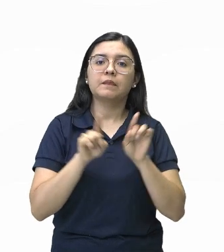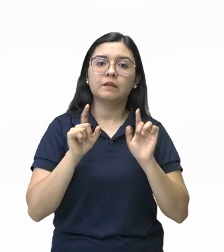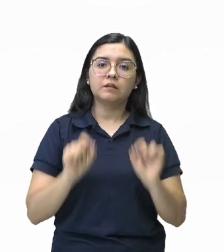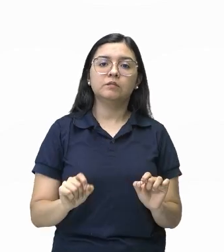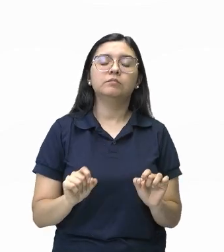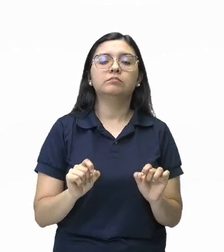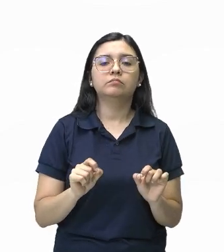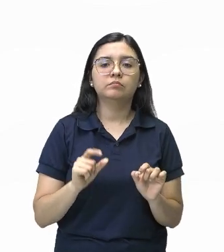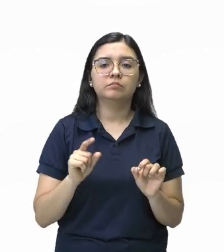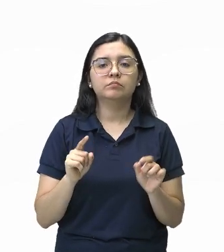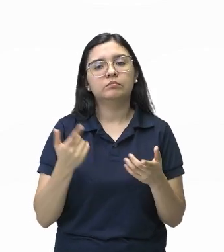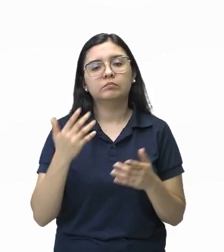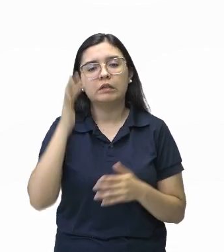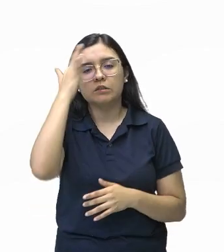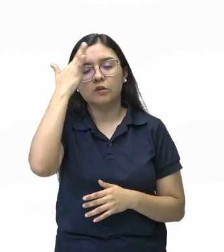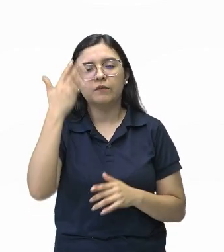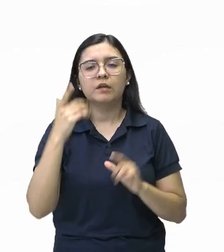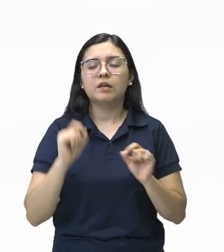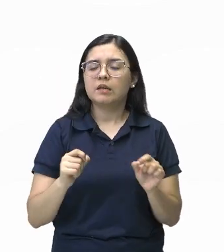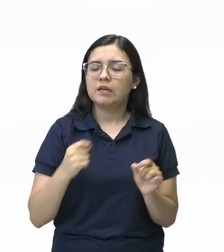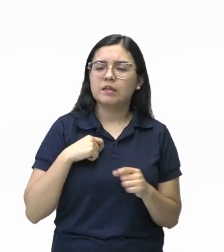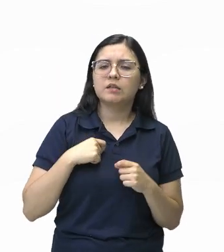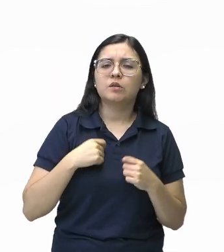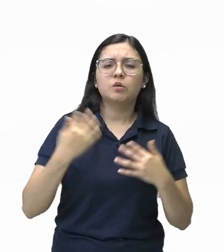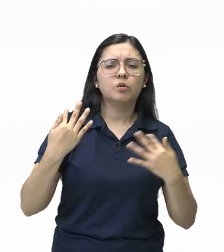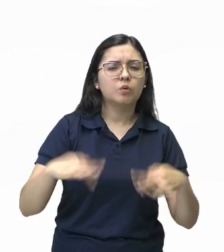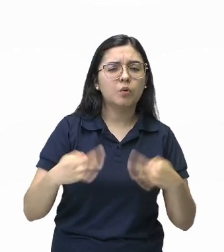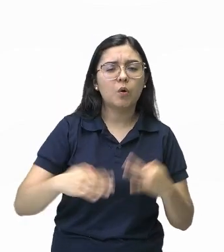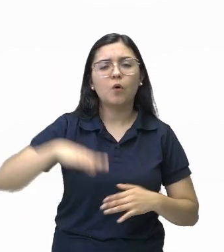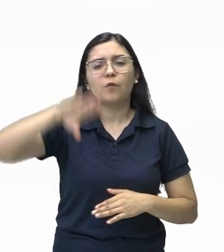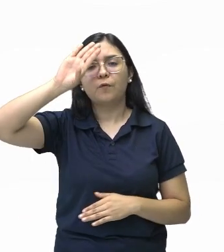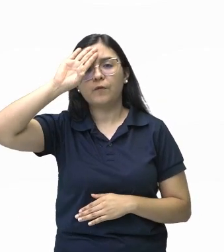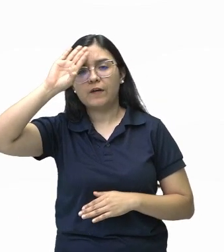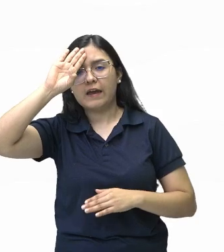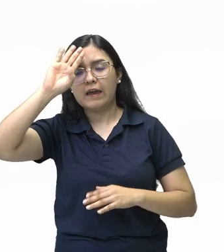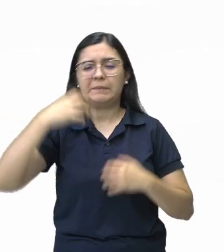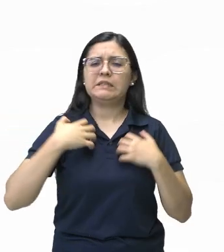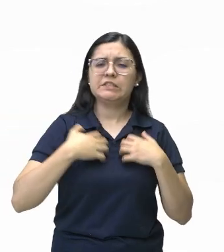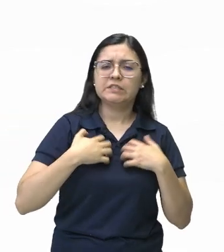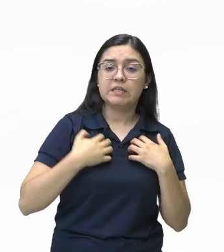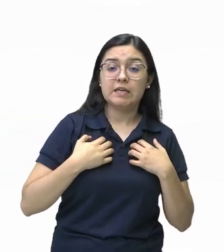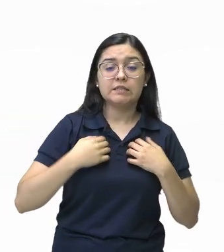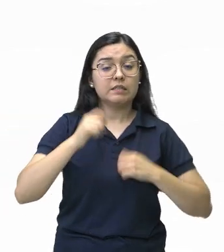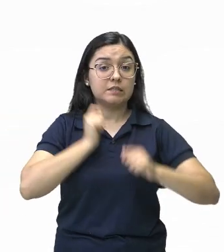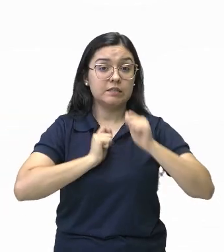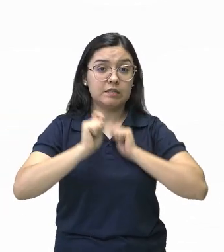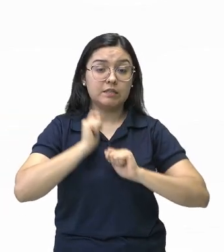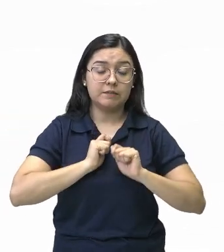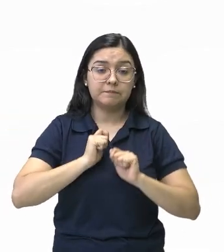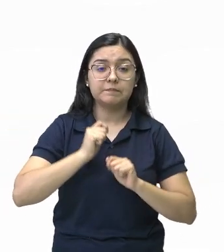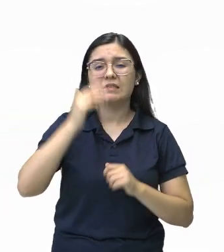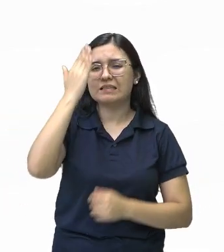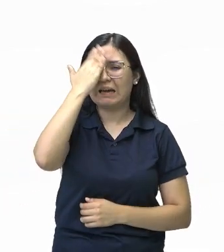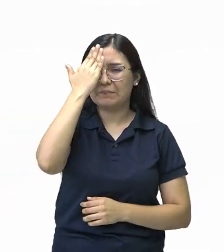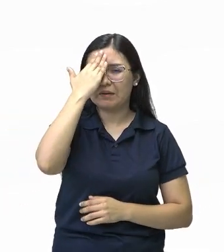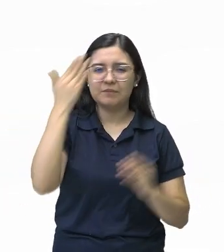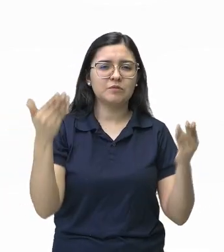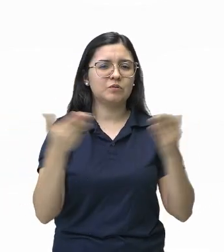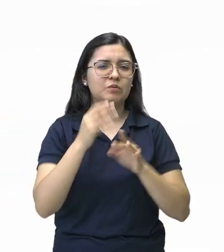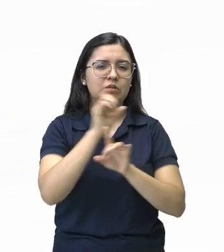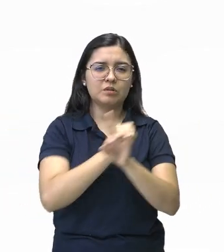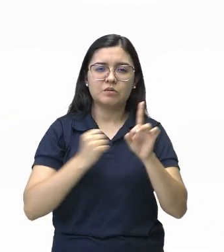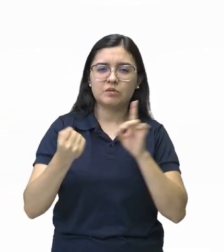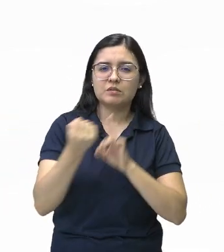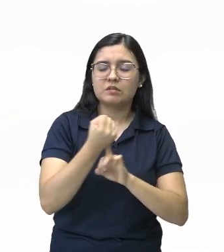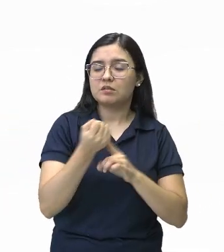resolver sintomas, como dor, febre, estresse e ansiedade. Entendemos que na nossa sociedade, nesse